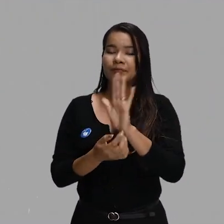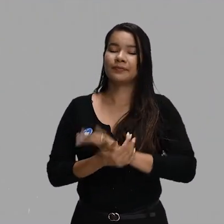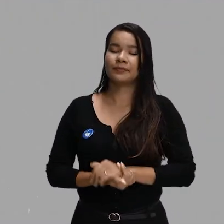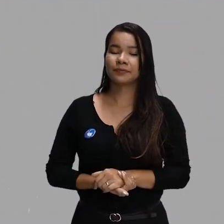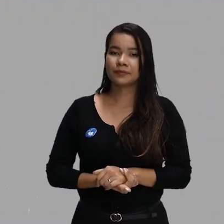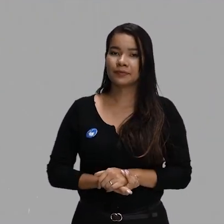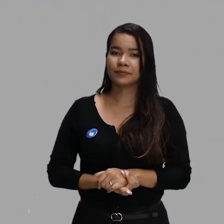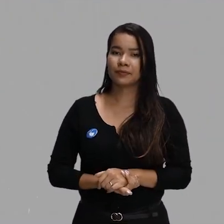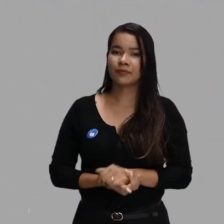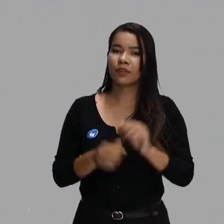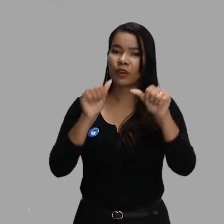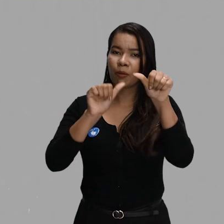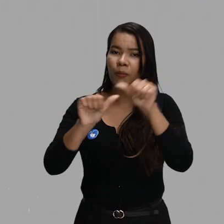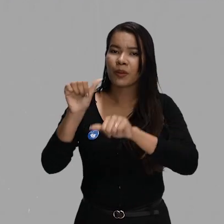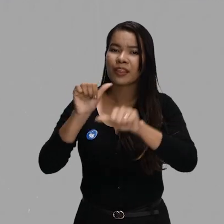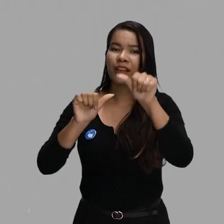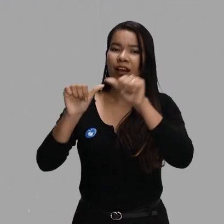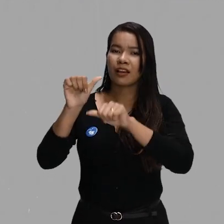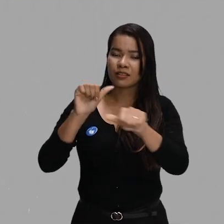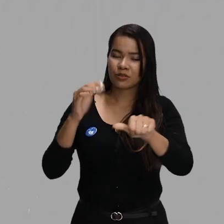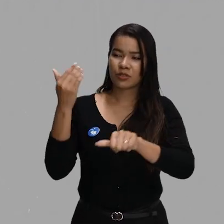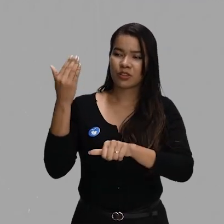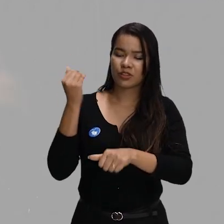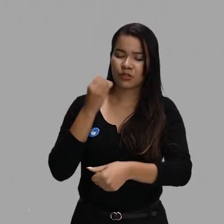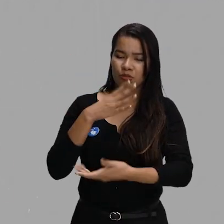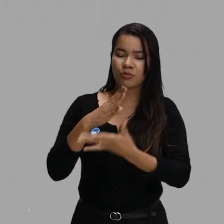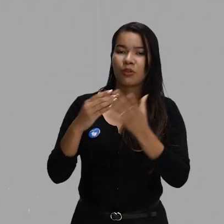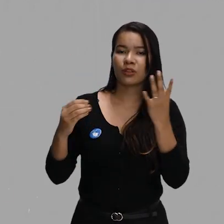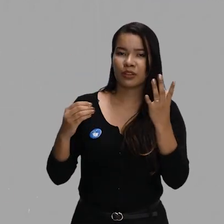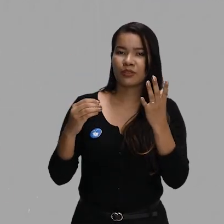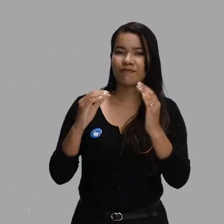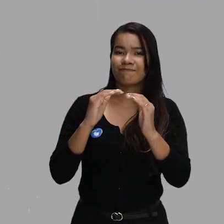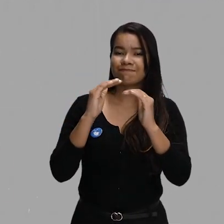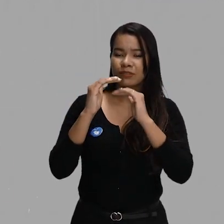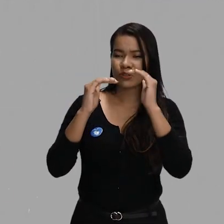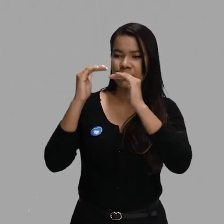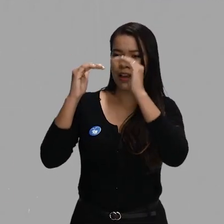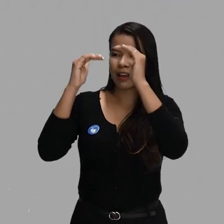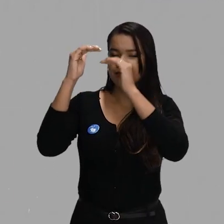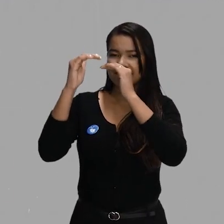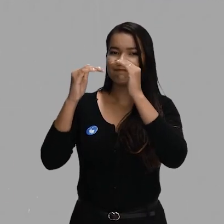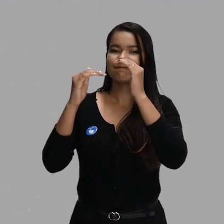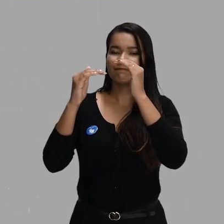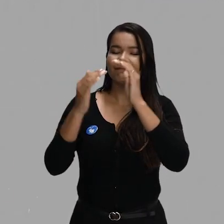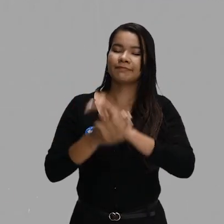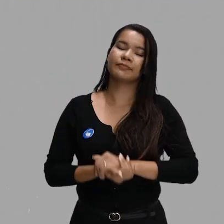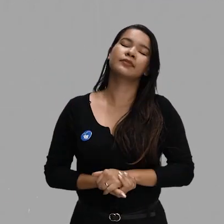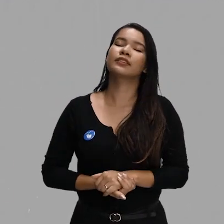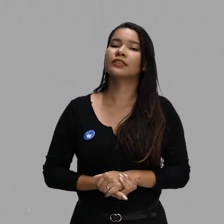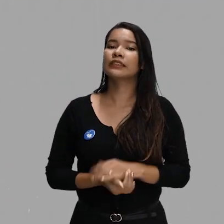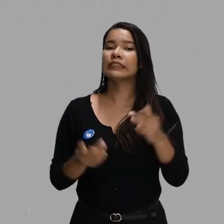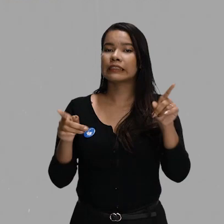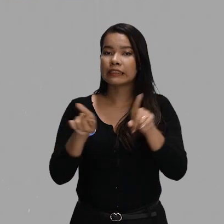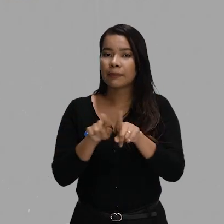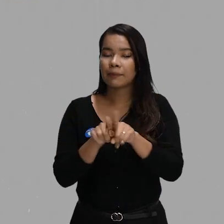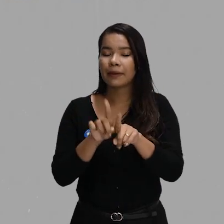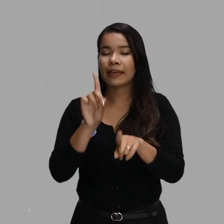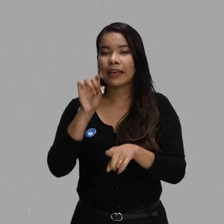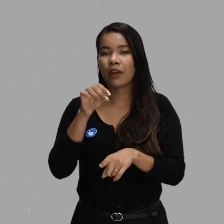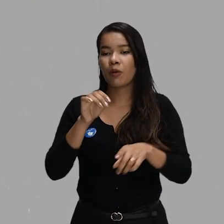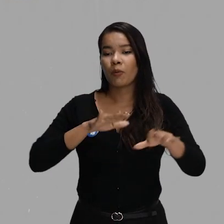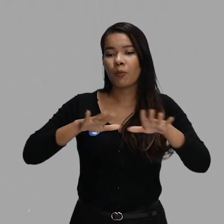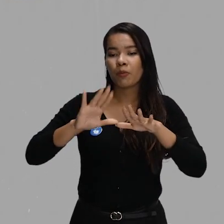ruptura, como eu já falei, dos modelos, dos padrões clássicos, e eu costumo dizer que é um movimento patrocinado